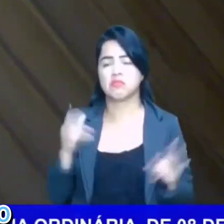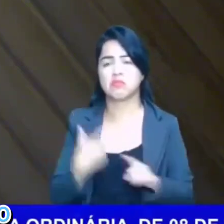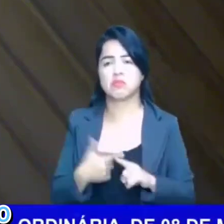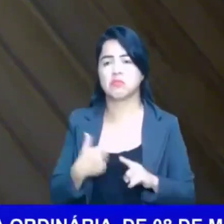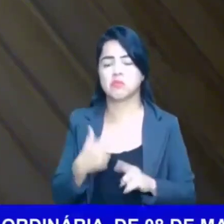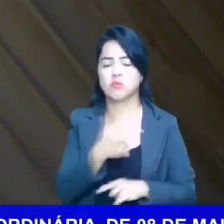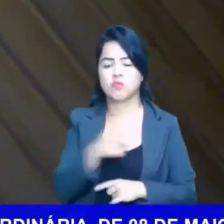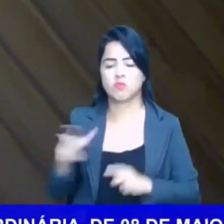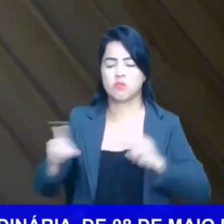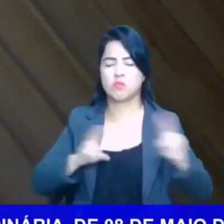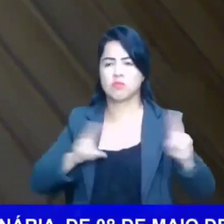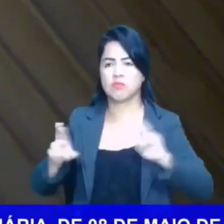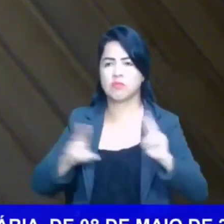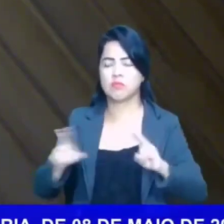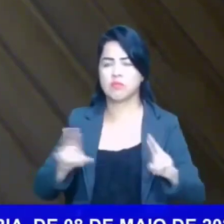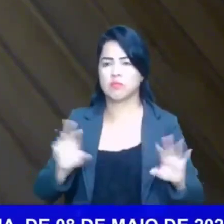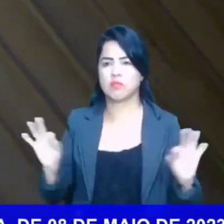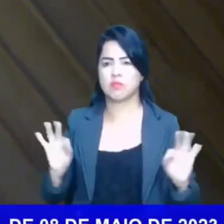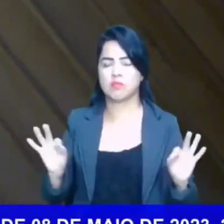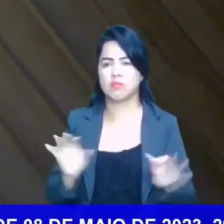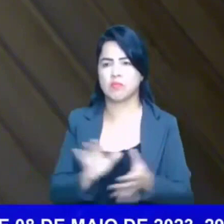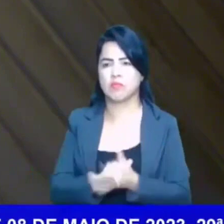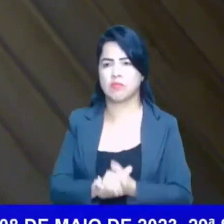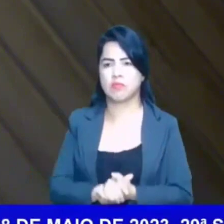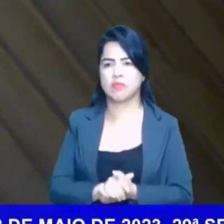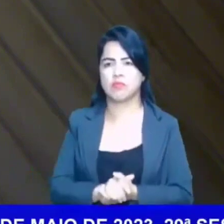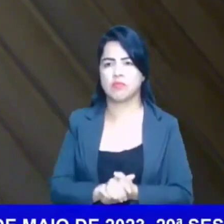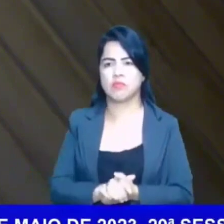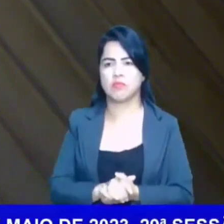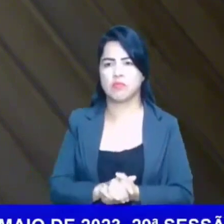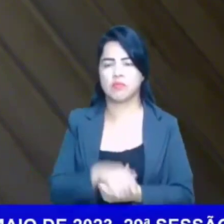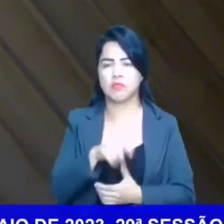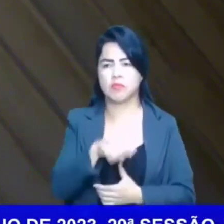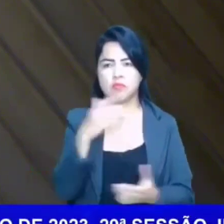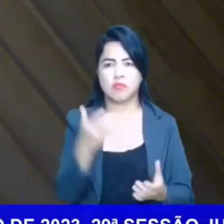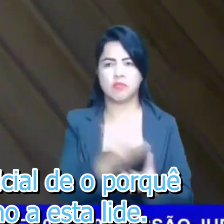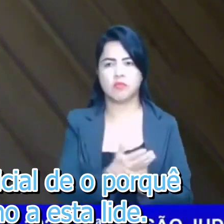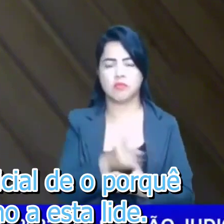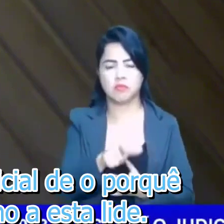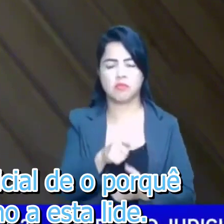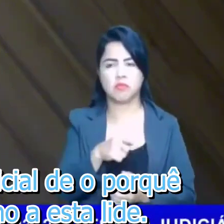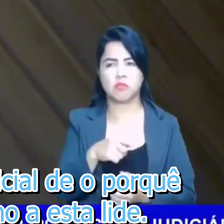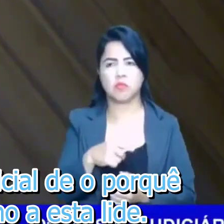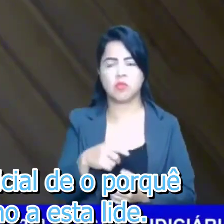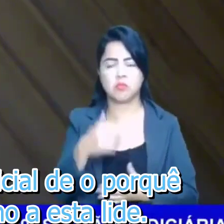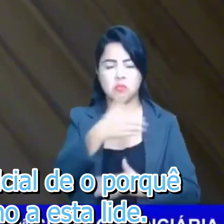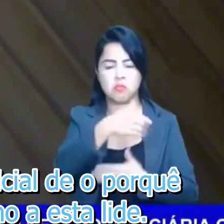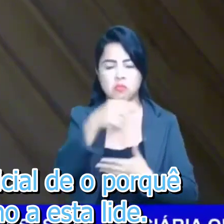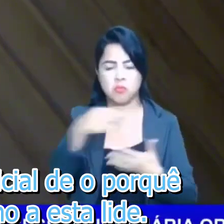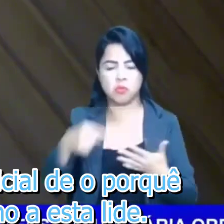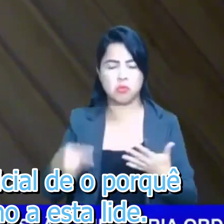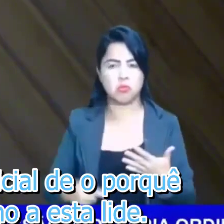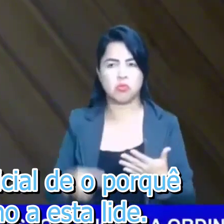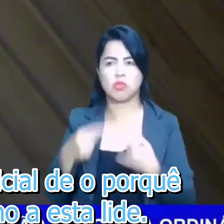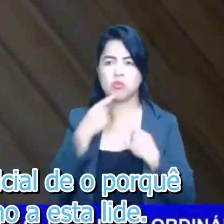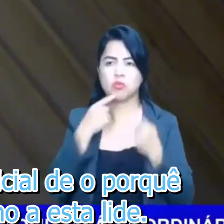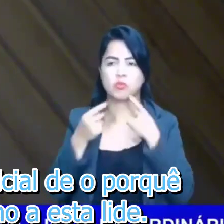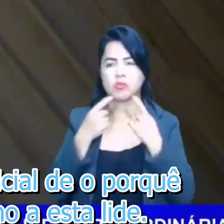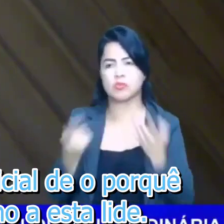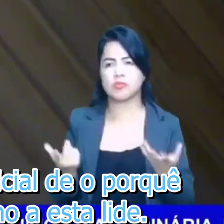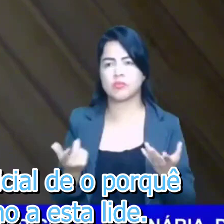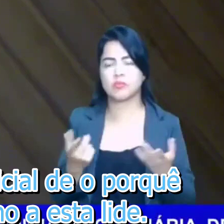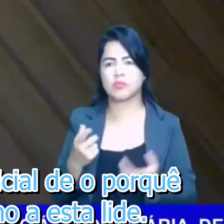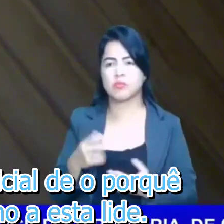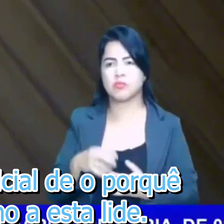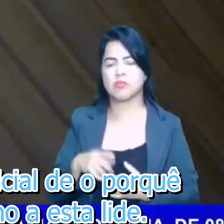qualquer relação com a AIGE que se discute. Não tem, nem é citado